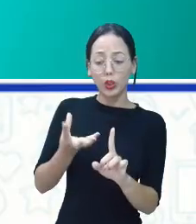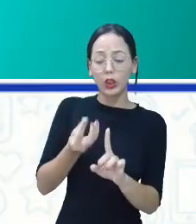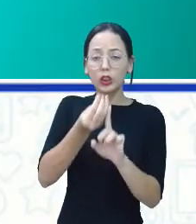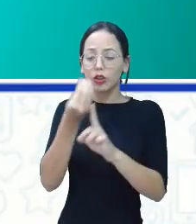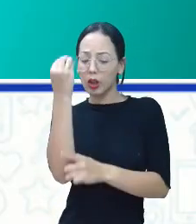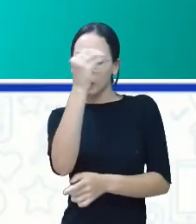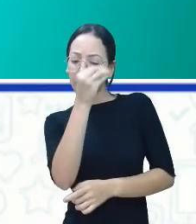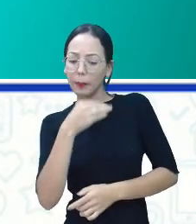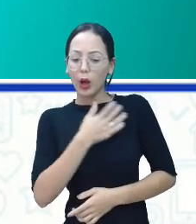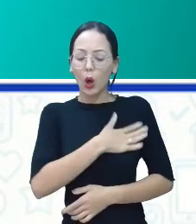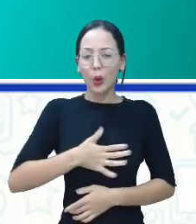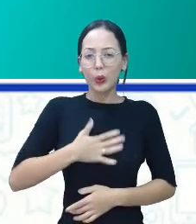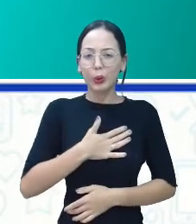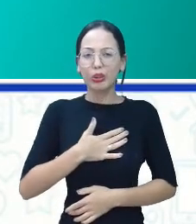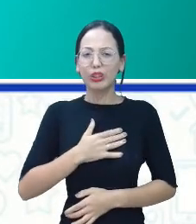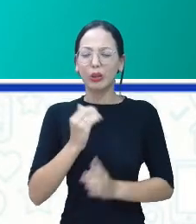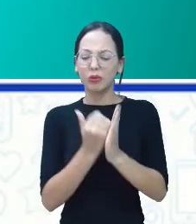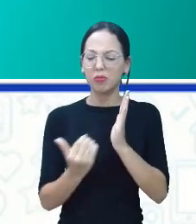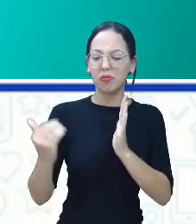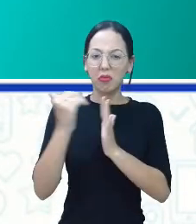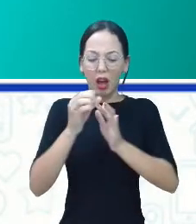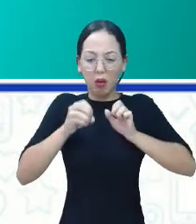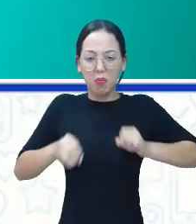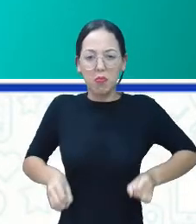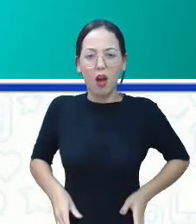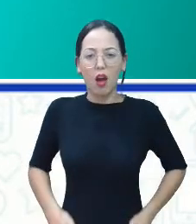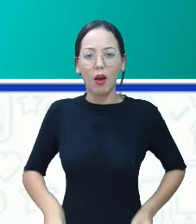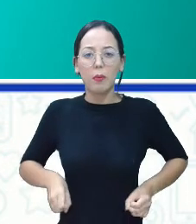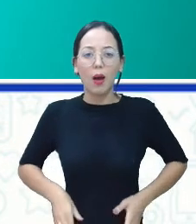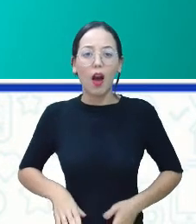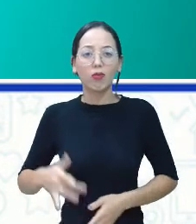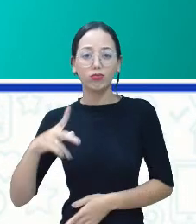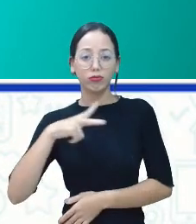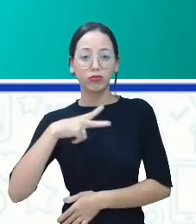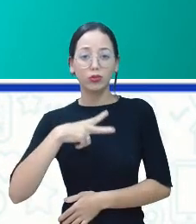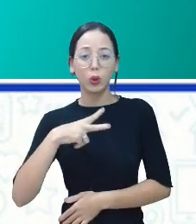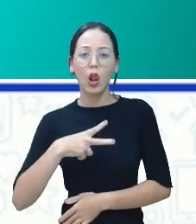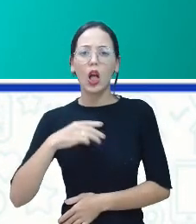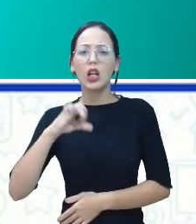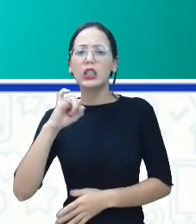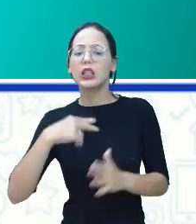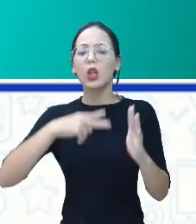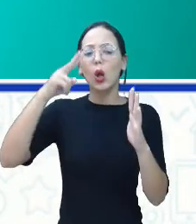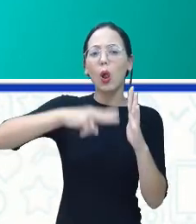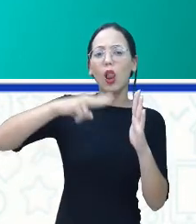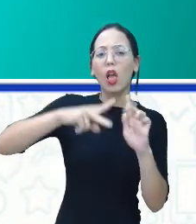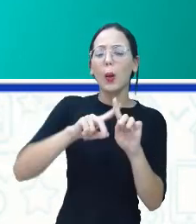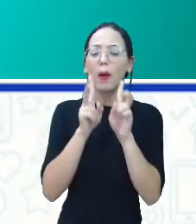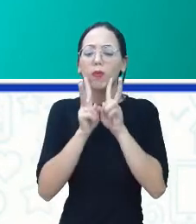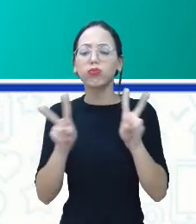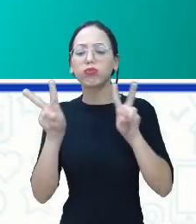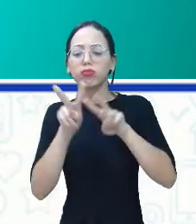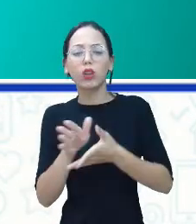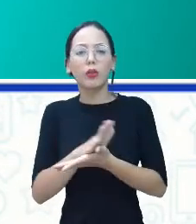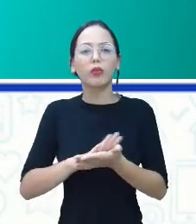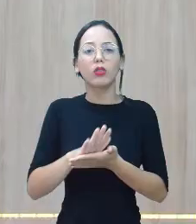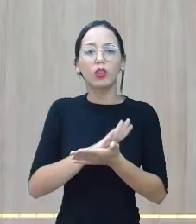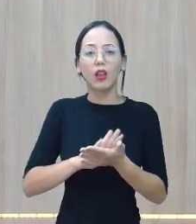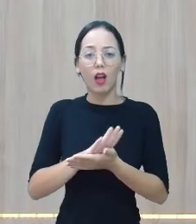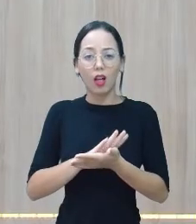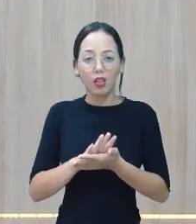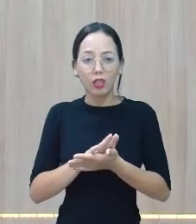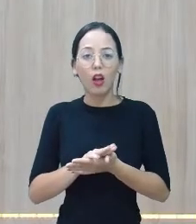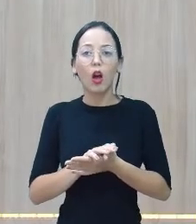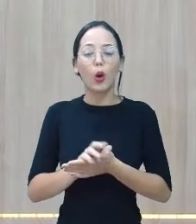são vaidosos costumam exagerar nos gastos pessoais. Se eu leio e não observo, não é?